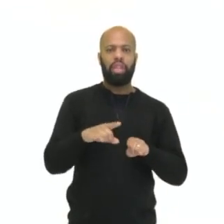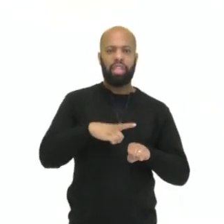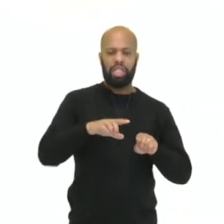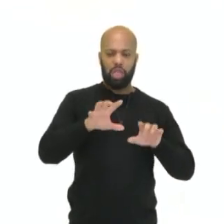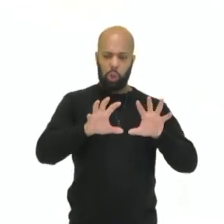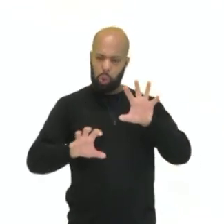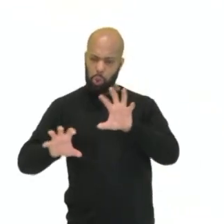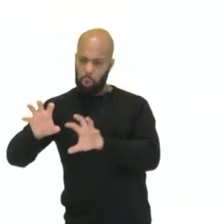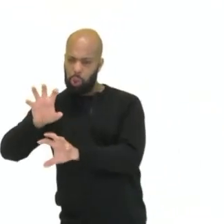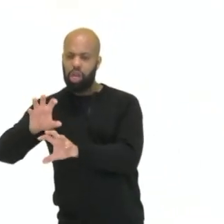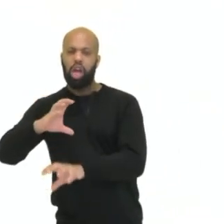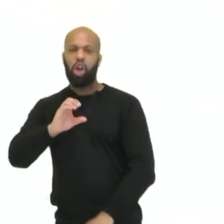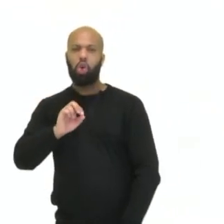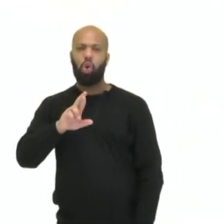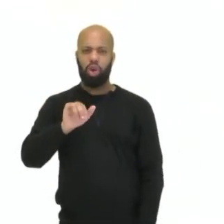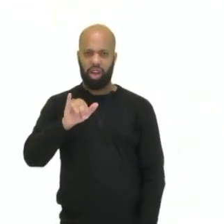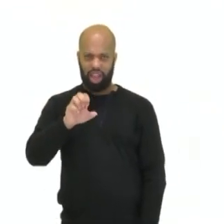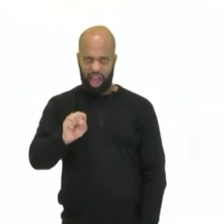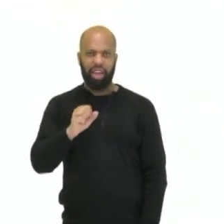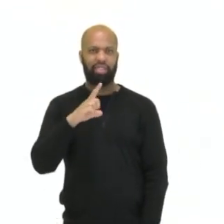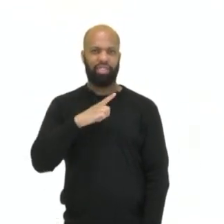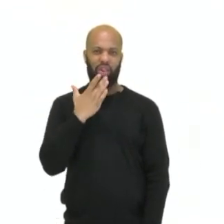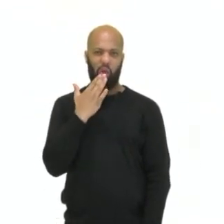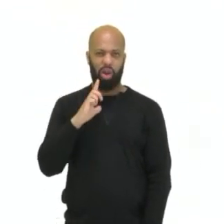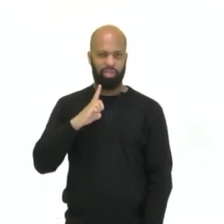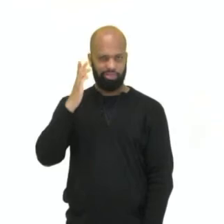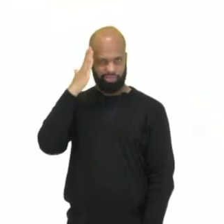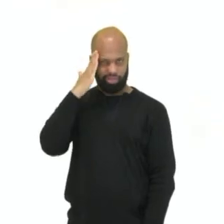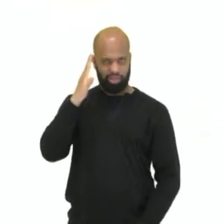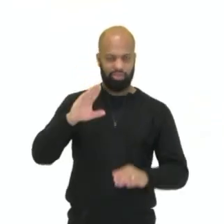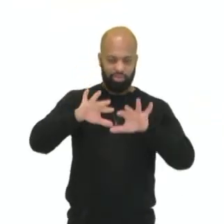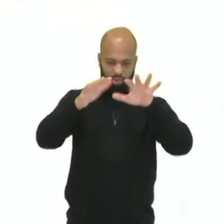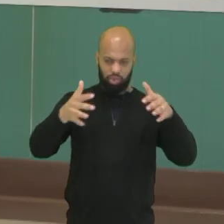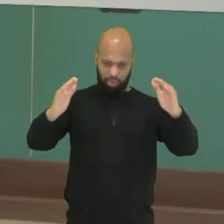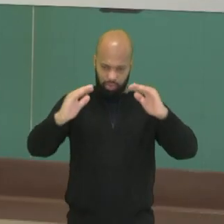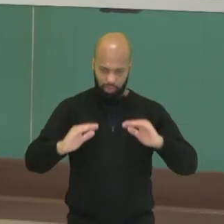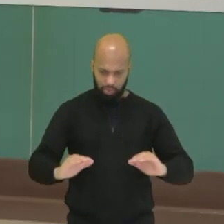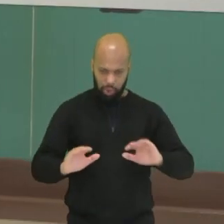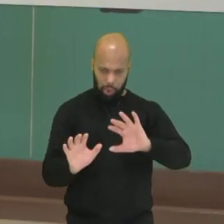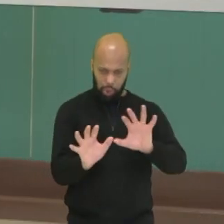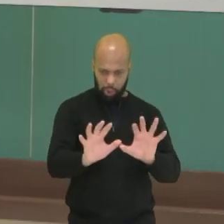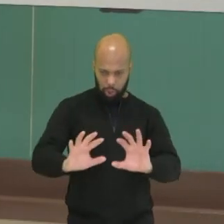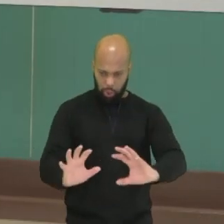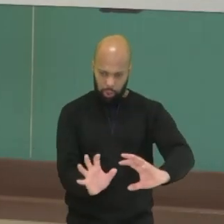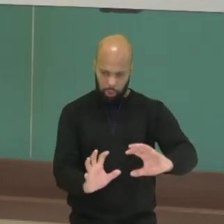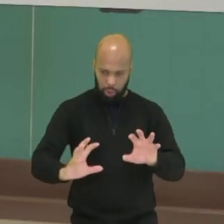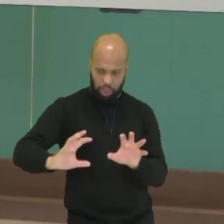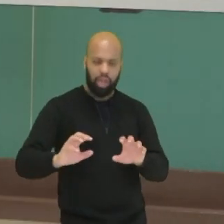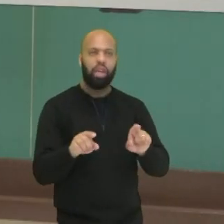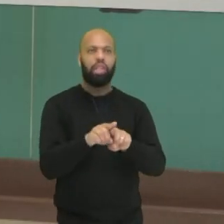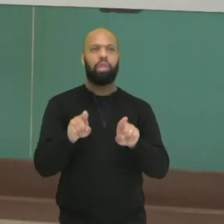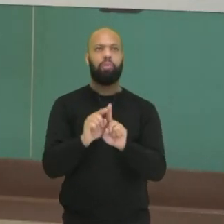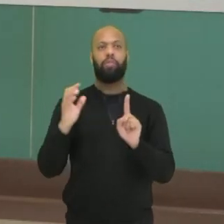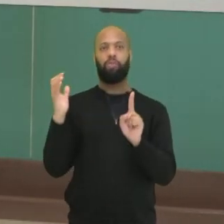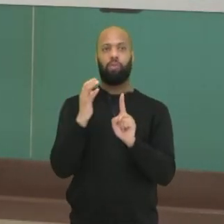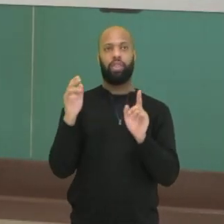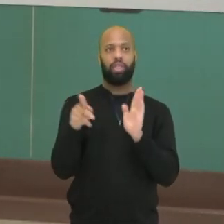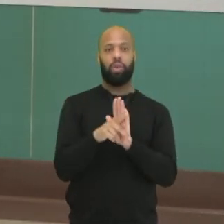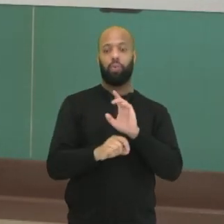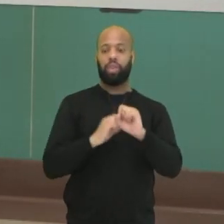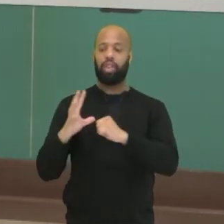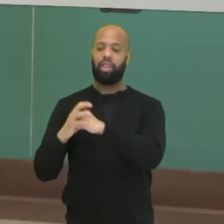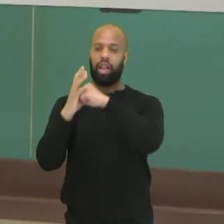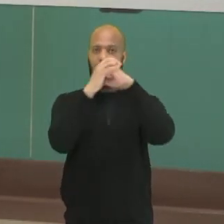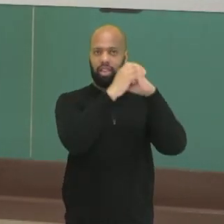Reduz os recursos pesqueiros. Isso também pode influenciar tanto na cadeia alimentar local,